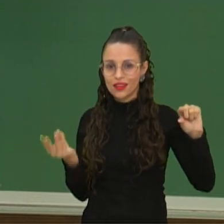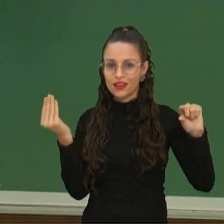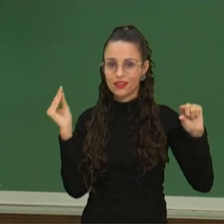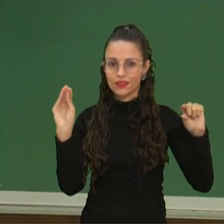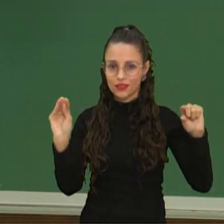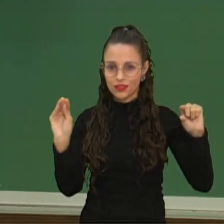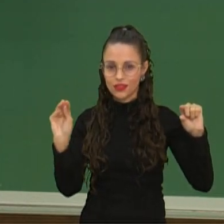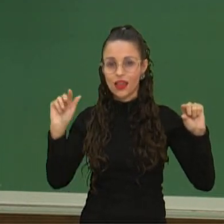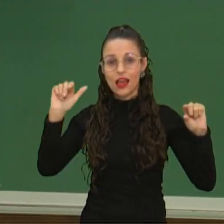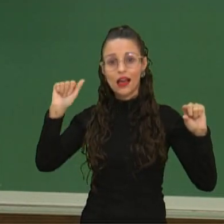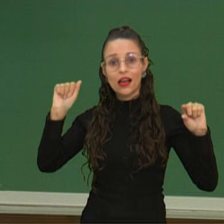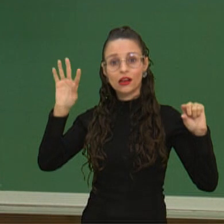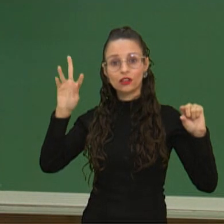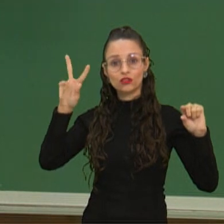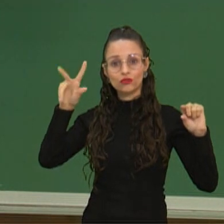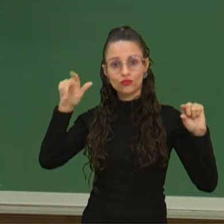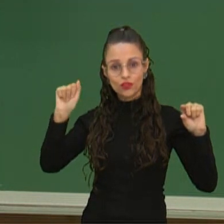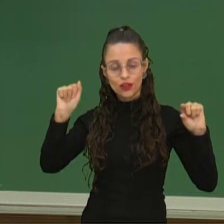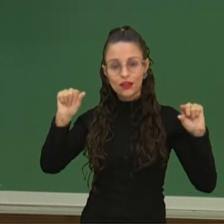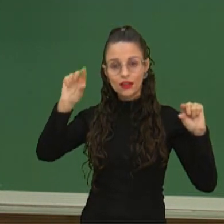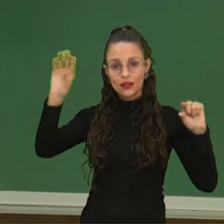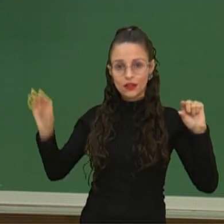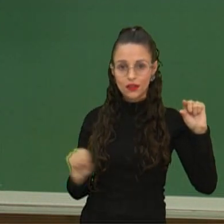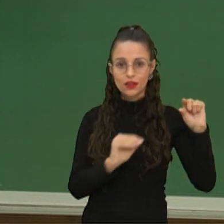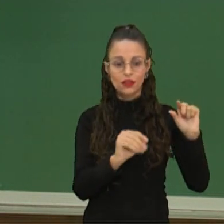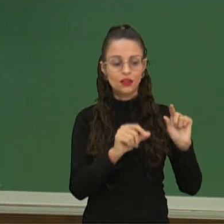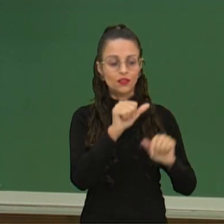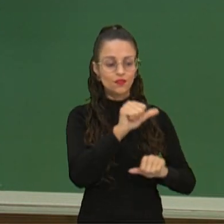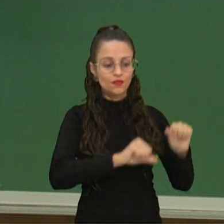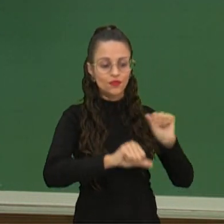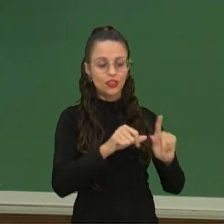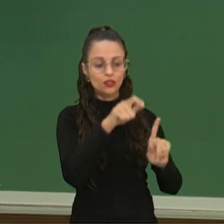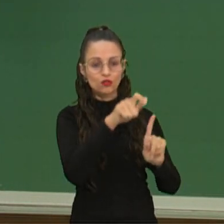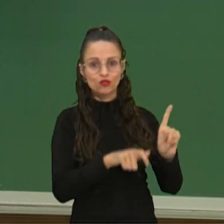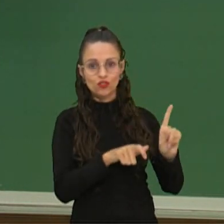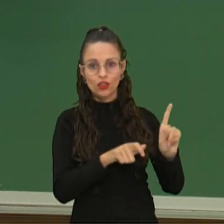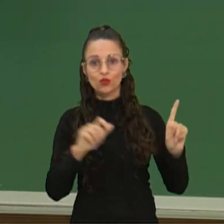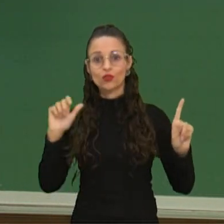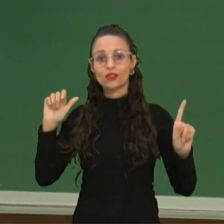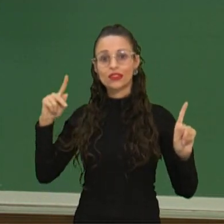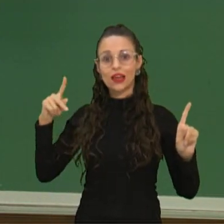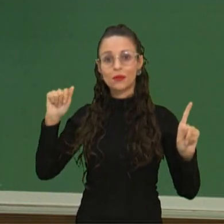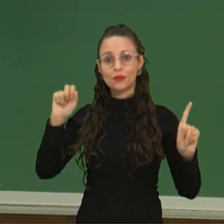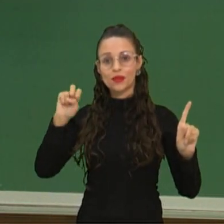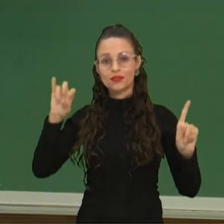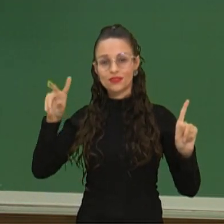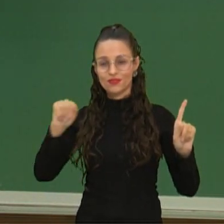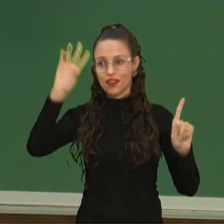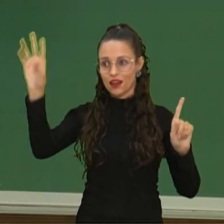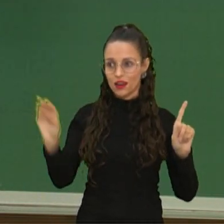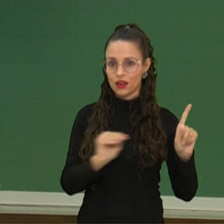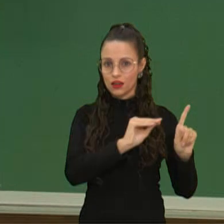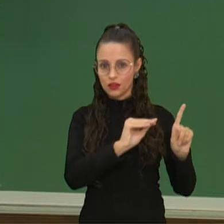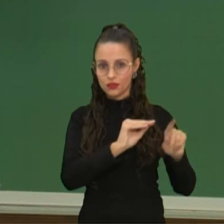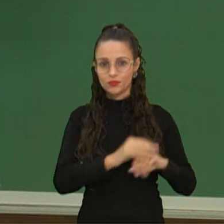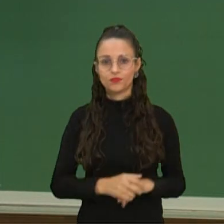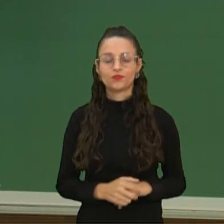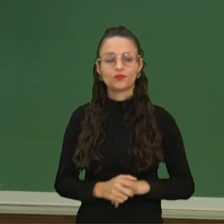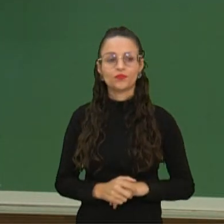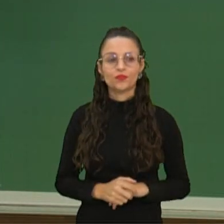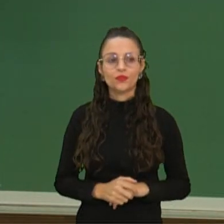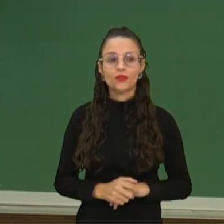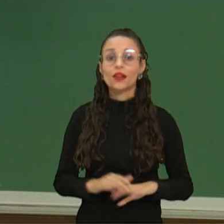ativa vira sujeito da frase passiva. Então, você joga ele lá para frente.